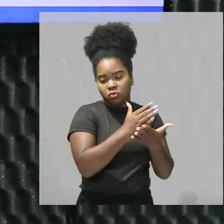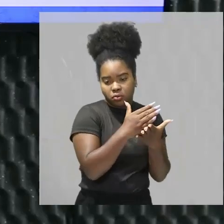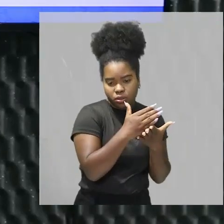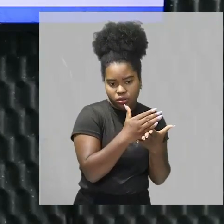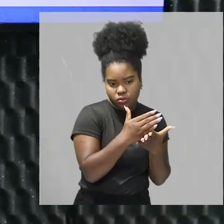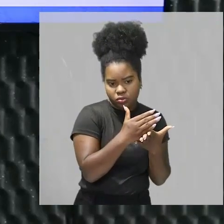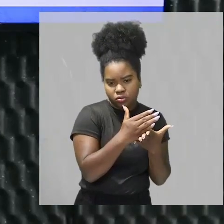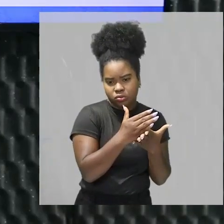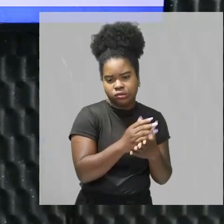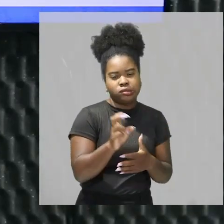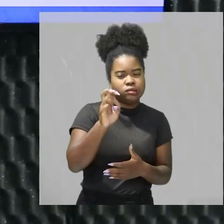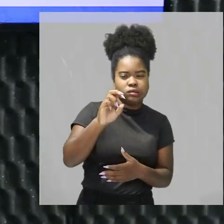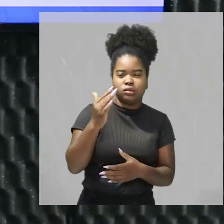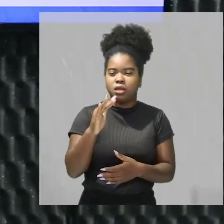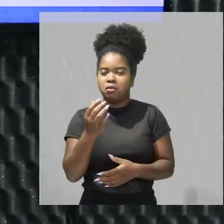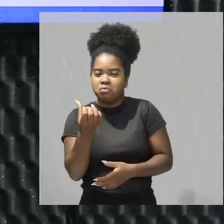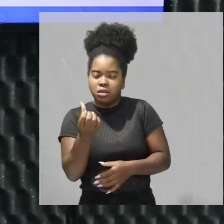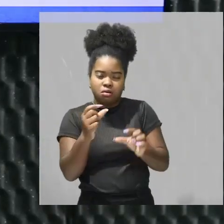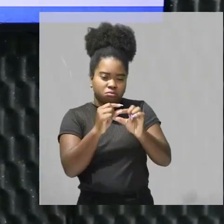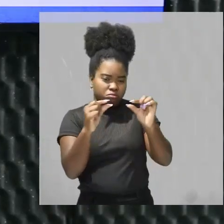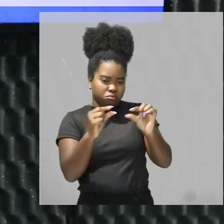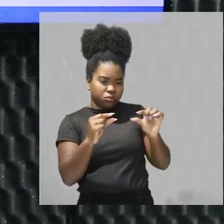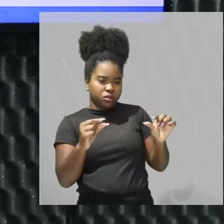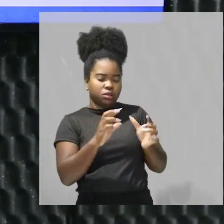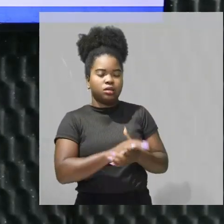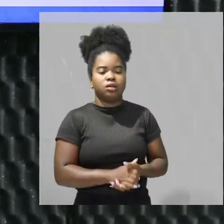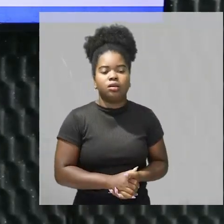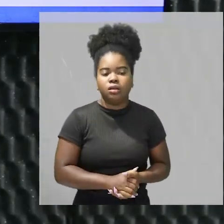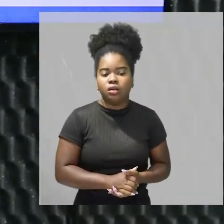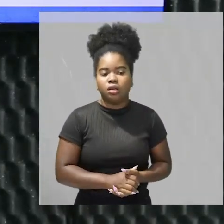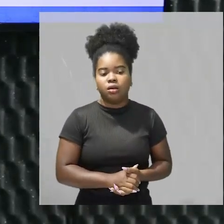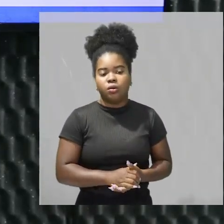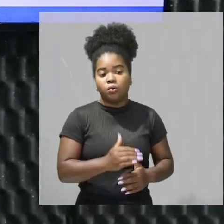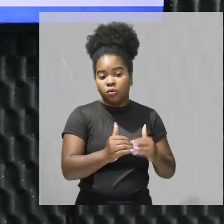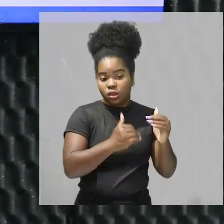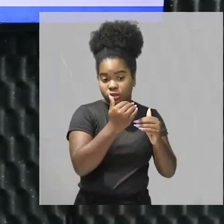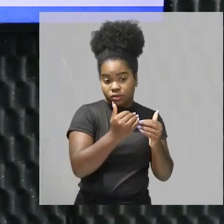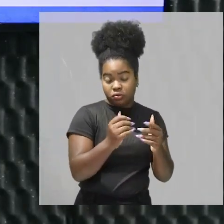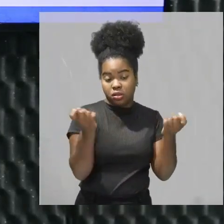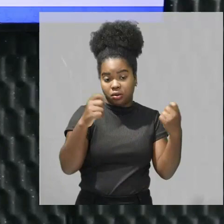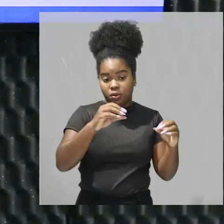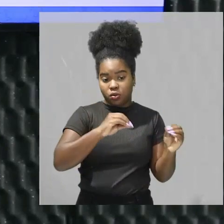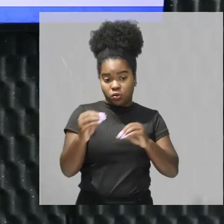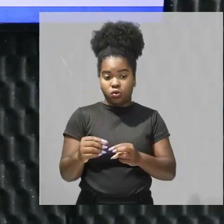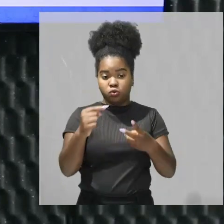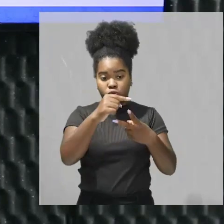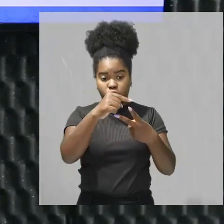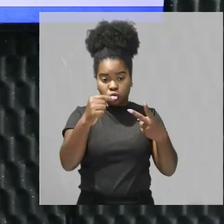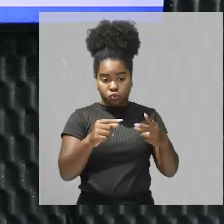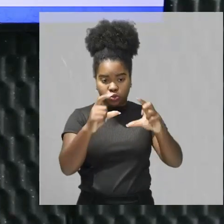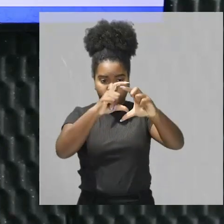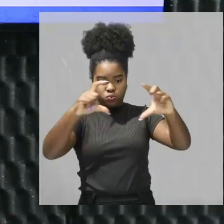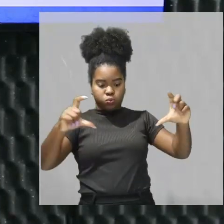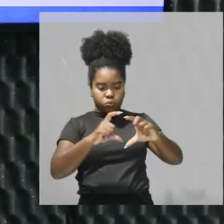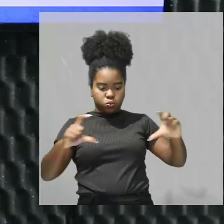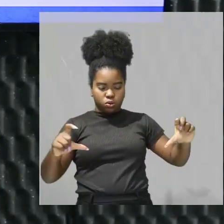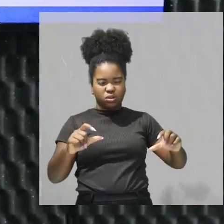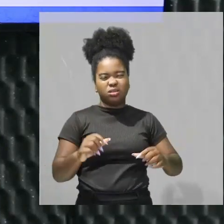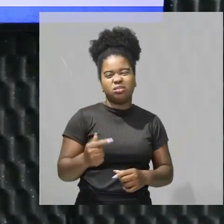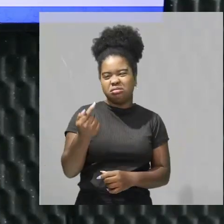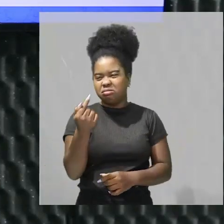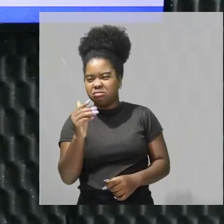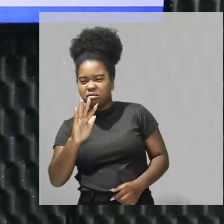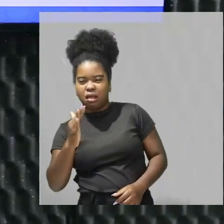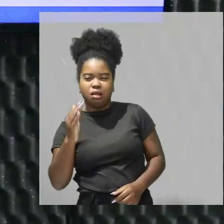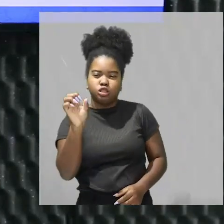na média de 5, 6 linhas, né? O desenvolvimento, você pode colocar 2 parágrafos, vai ficar ali na média de